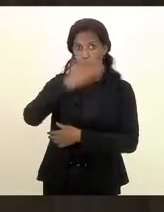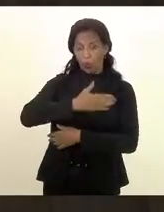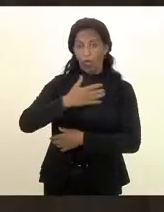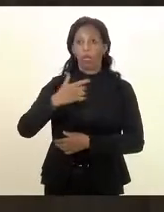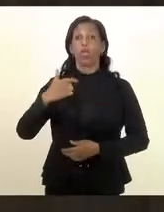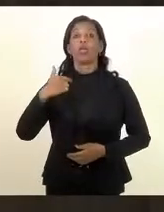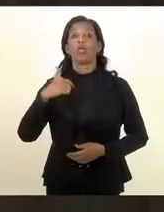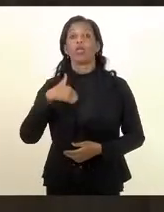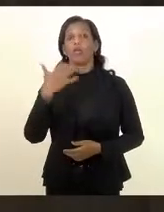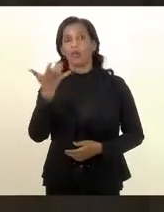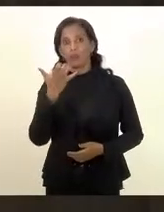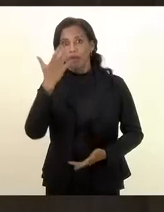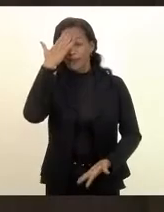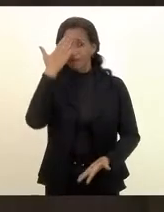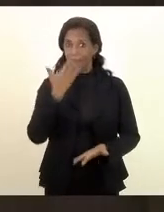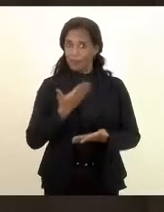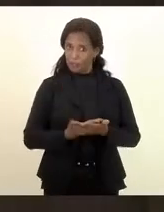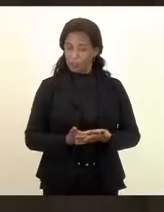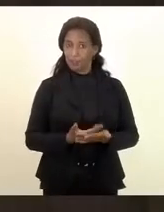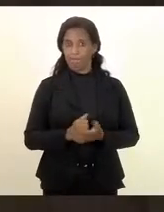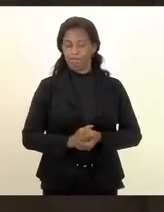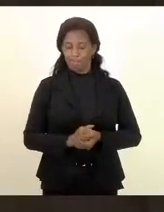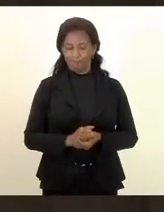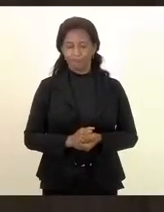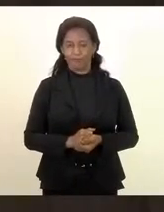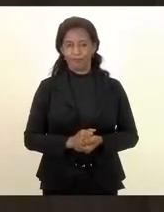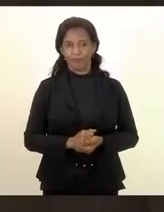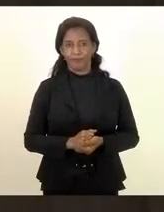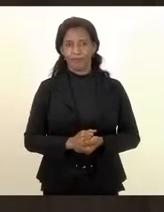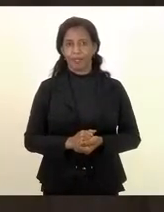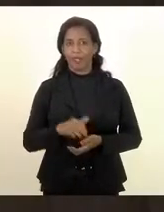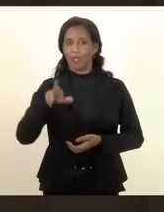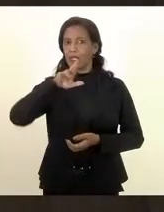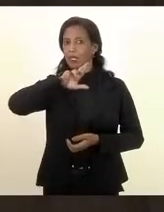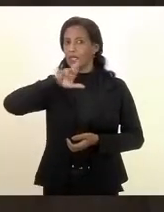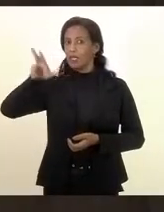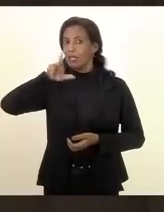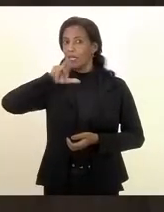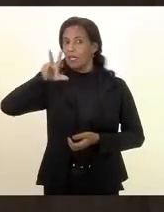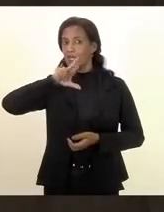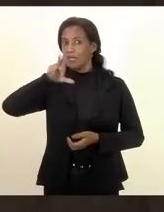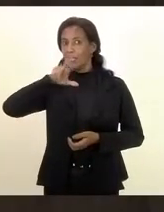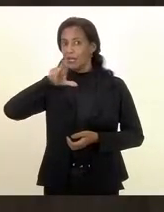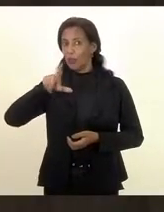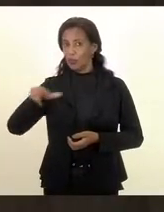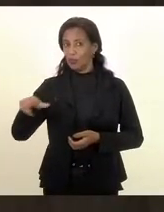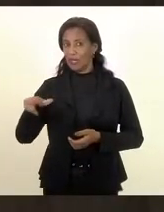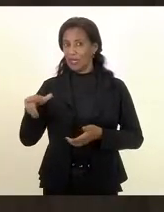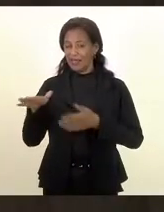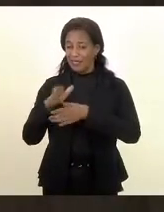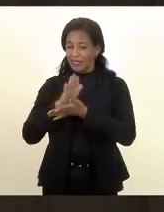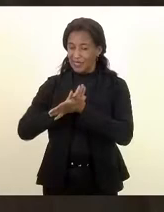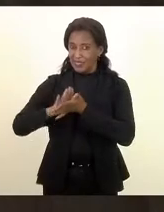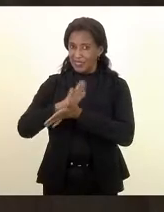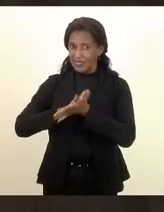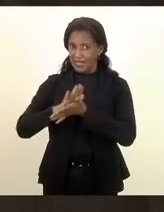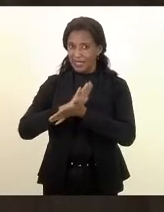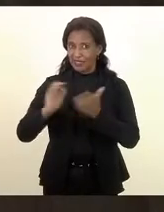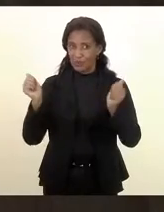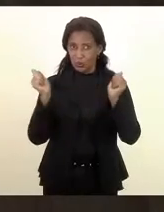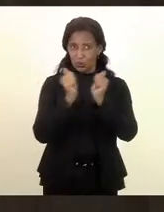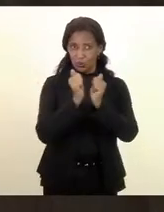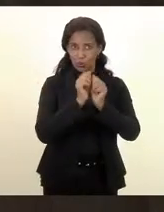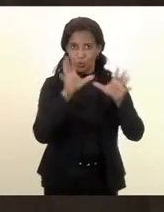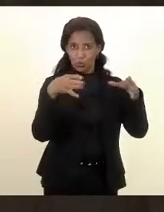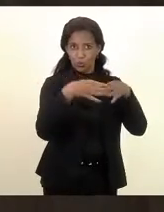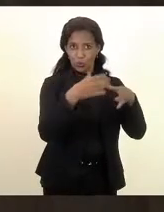eu quero acreditar quero acreditar que não há envolvimento da alta culpa da política do estado do Rio de Janeiro com Rafael Montenegro